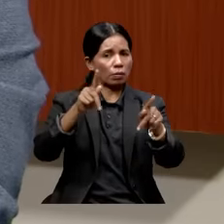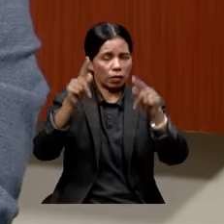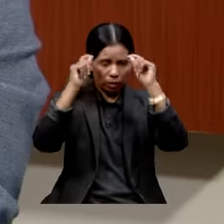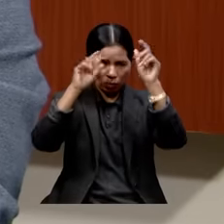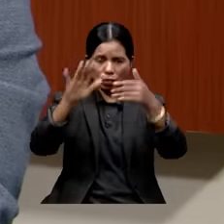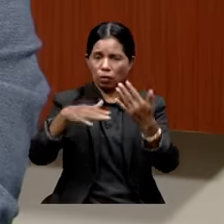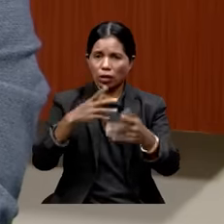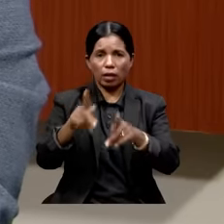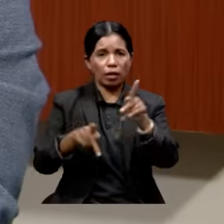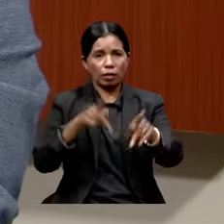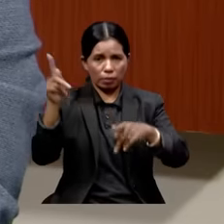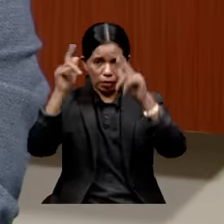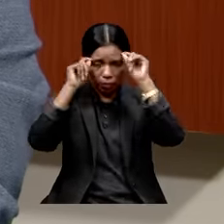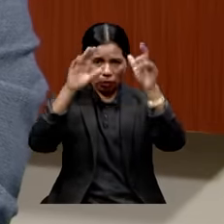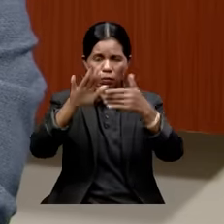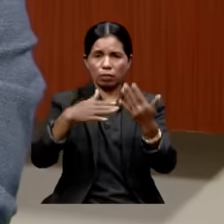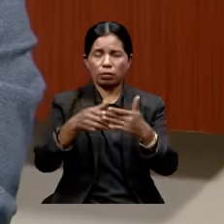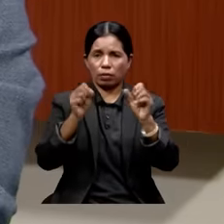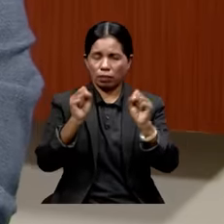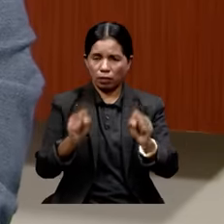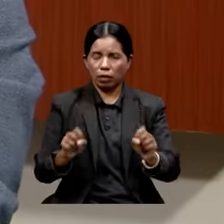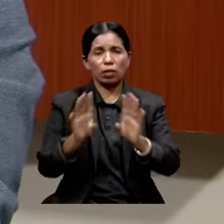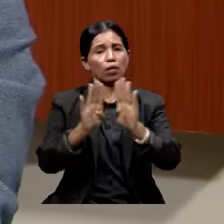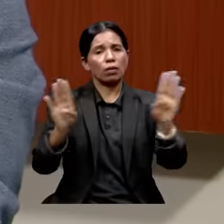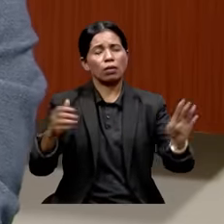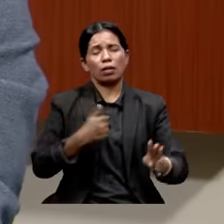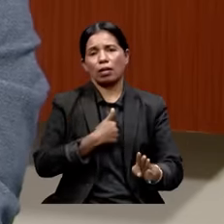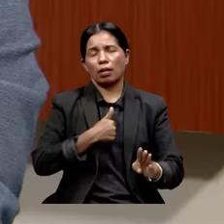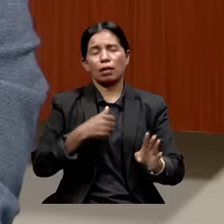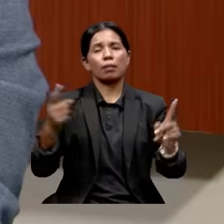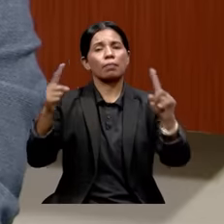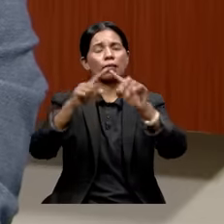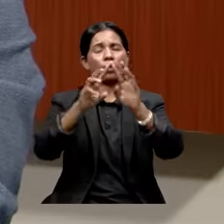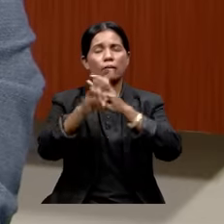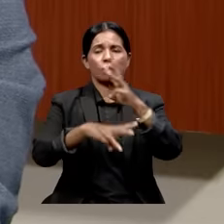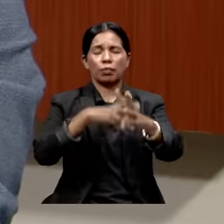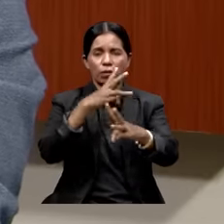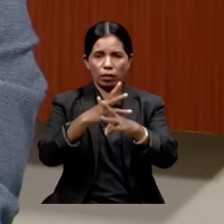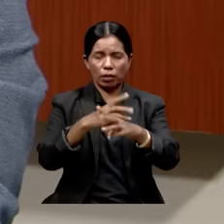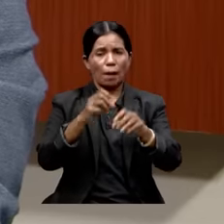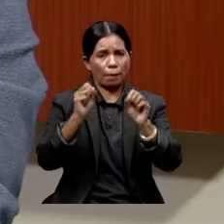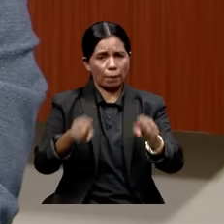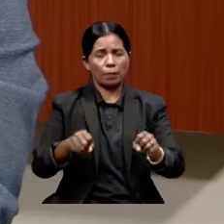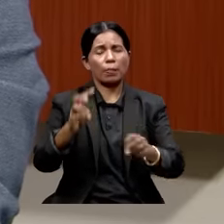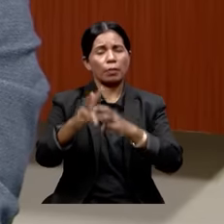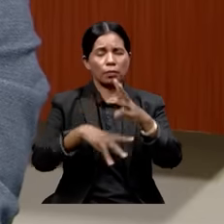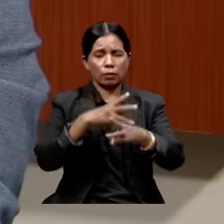hututu, atu bele loke amba mundo, atu bele mundo mos bele